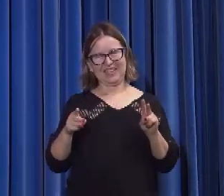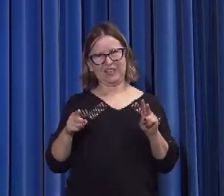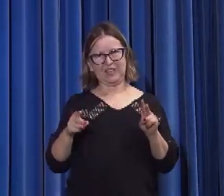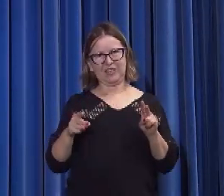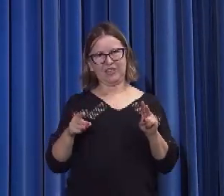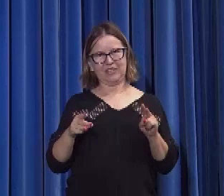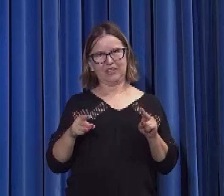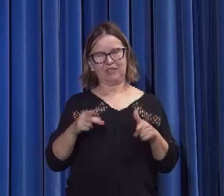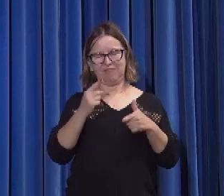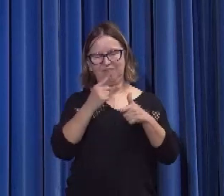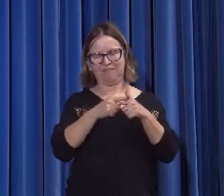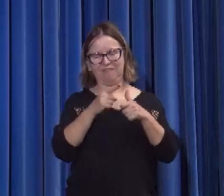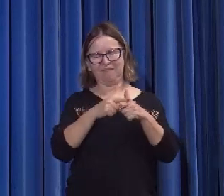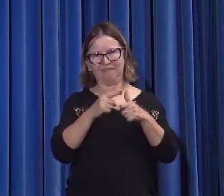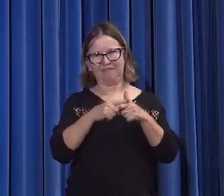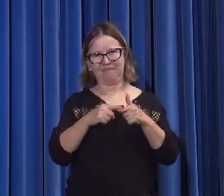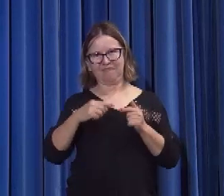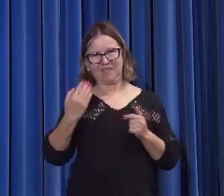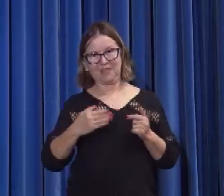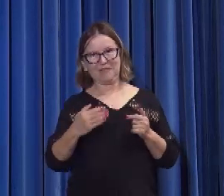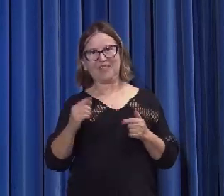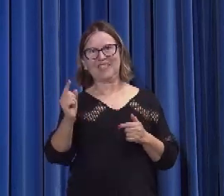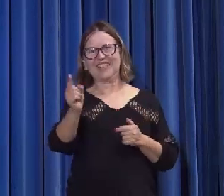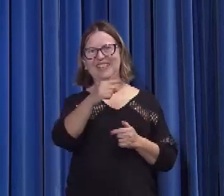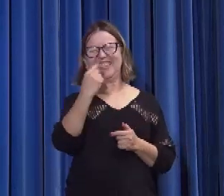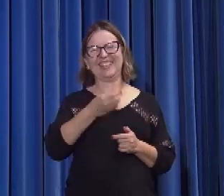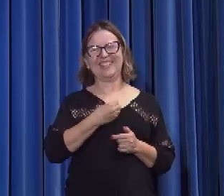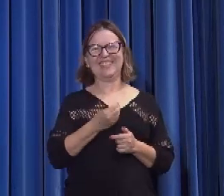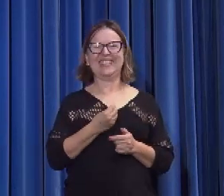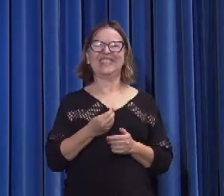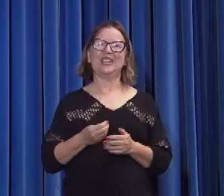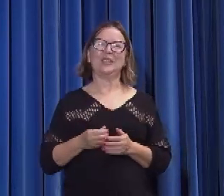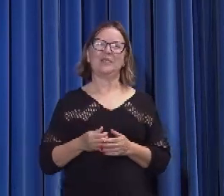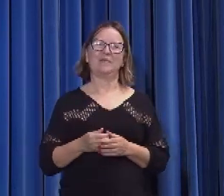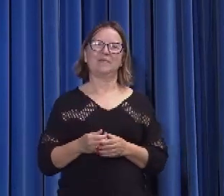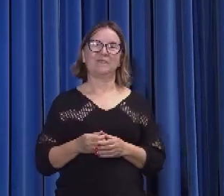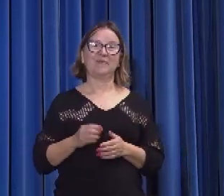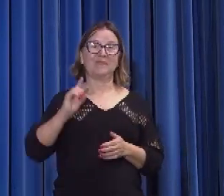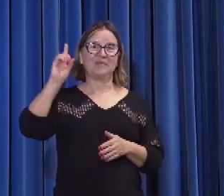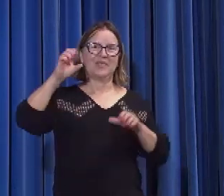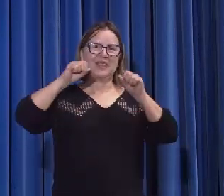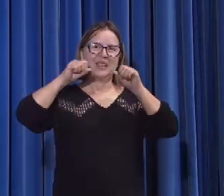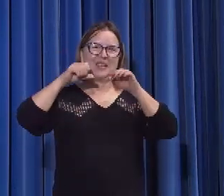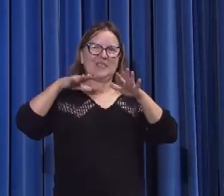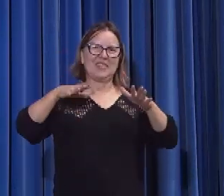provações e as tribulações da nossa vida. Deus abençoe